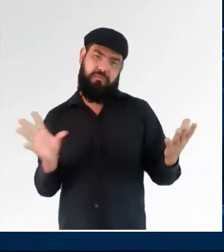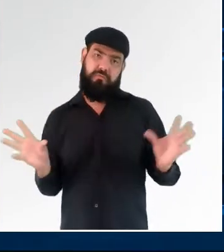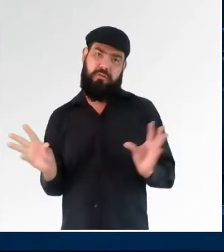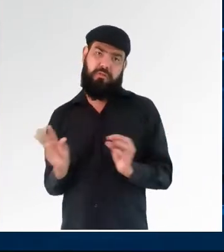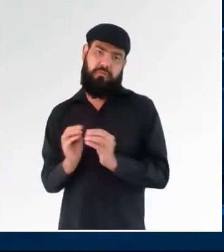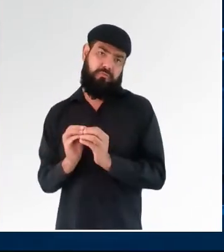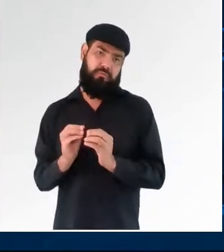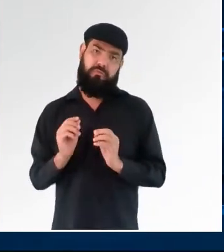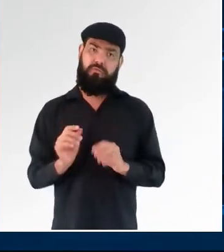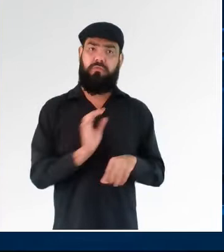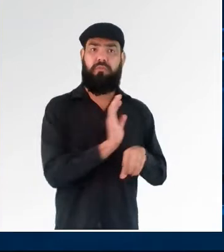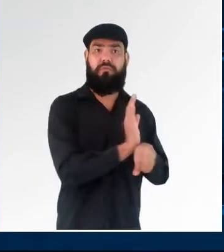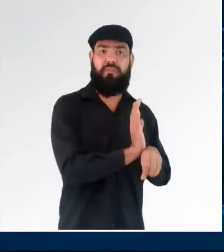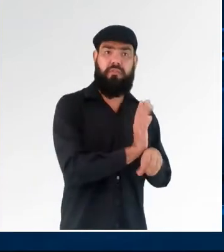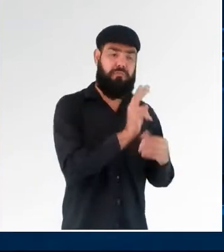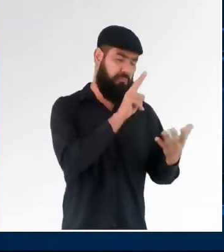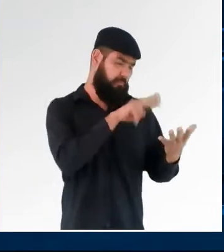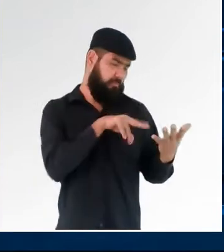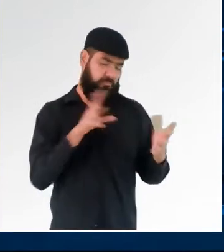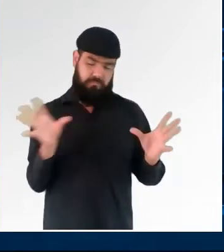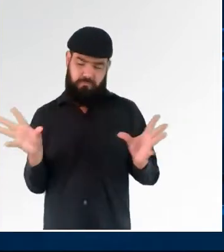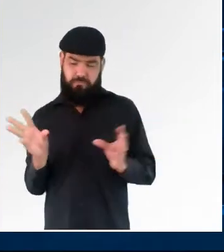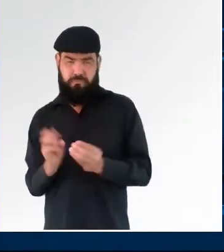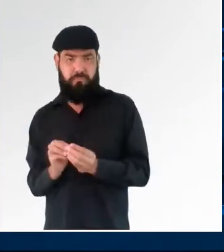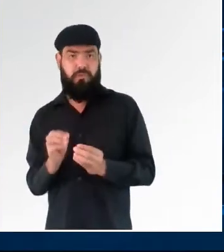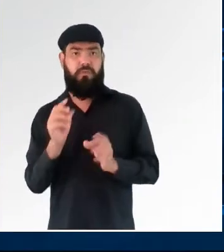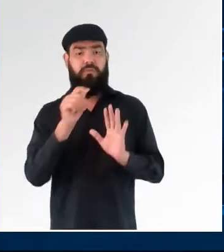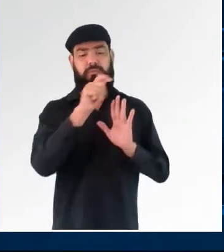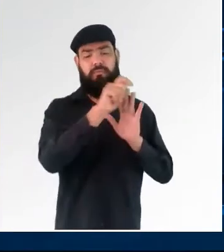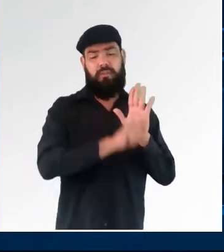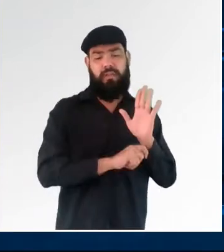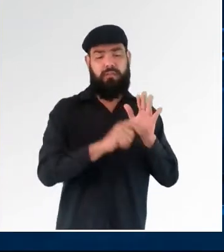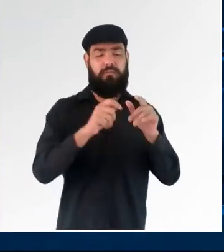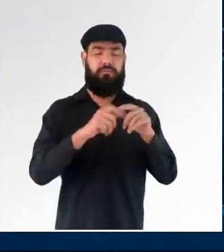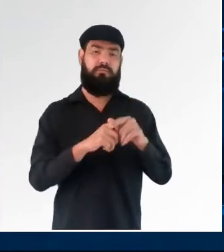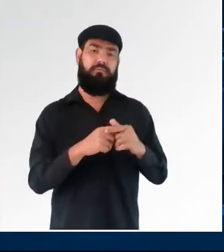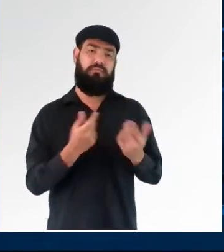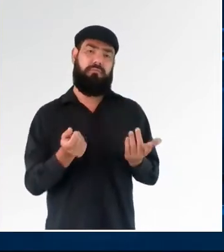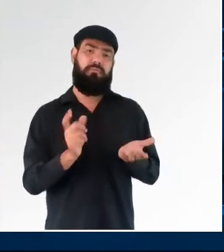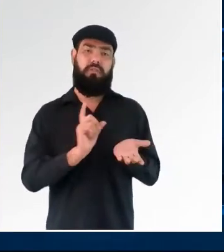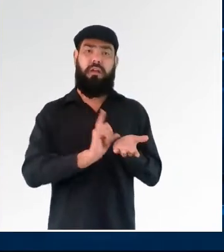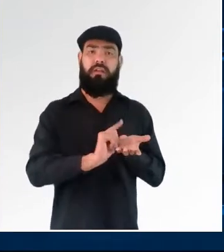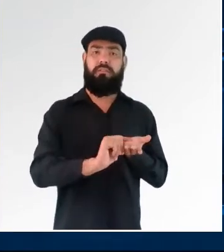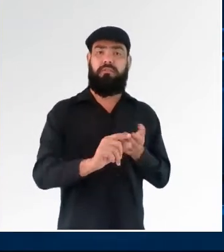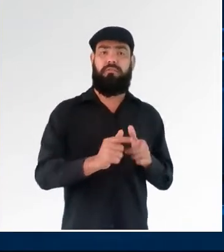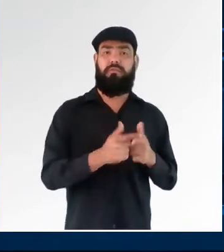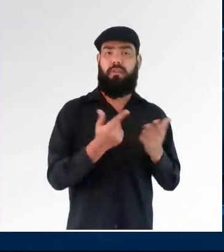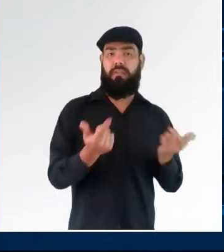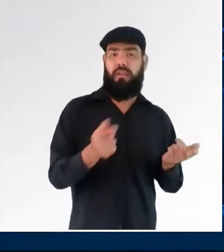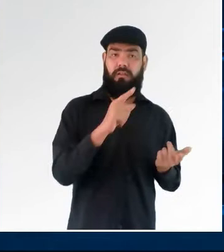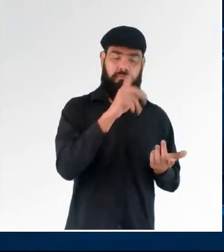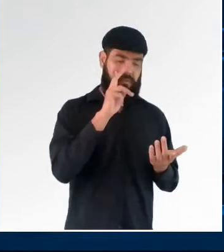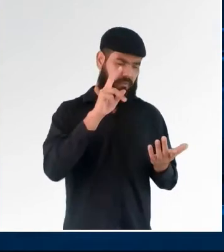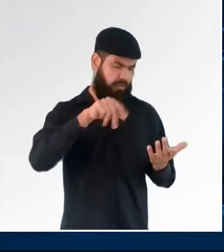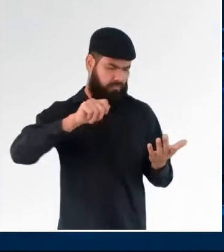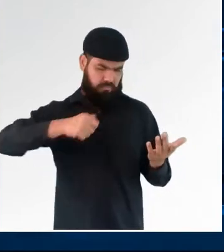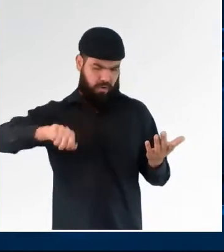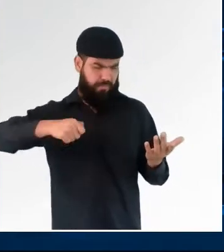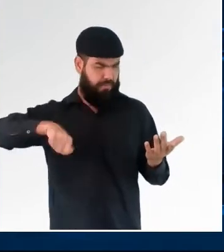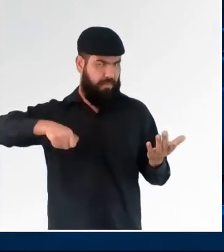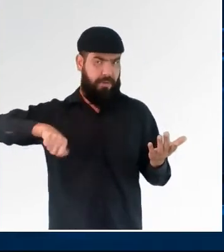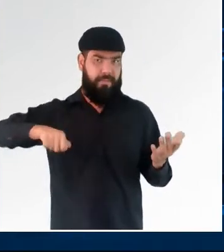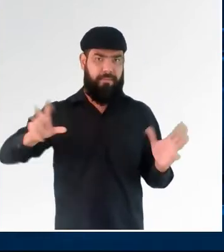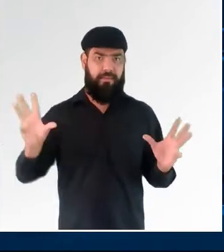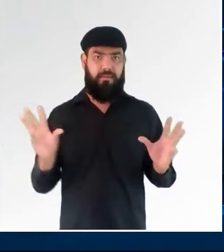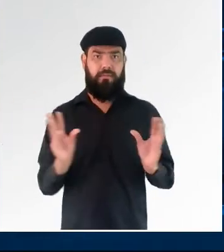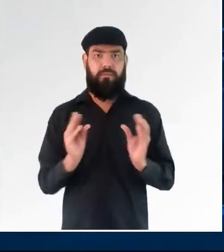filme, um texto, uma notícia, um artigo de jornal. Aí você vai pegar, vai fazer um texto